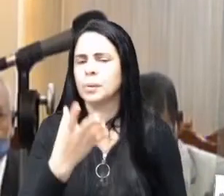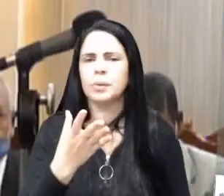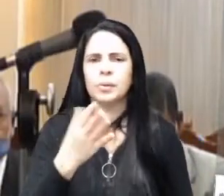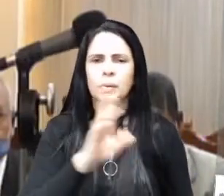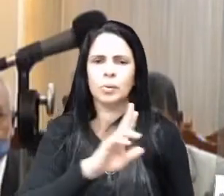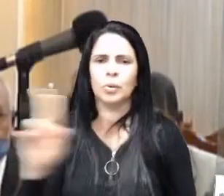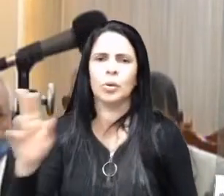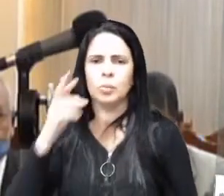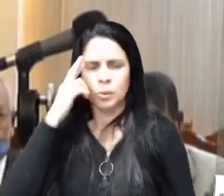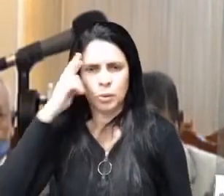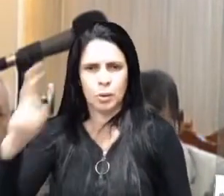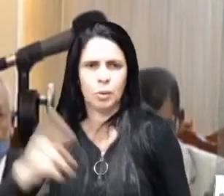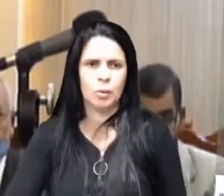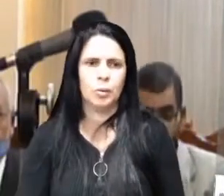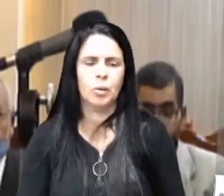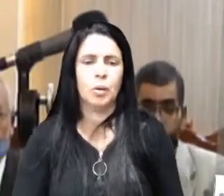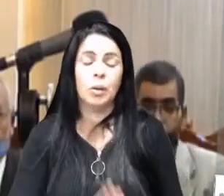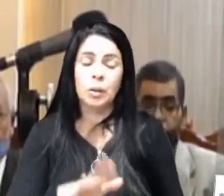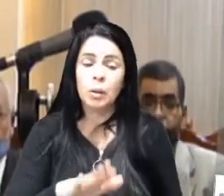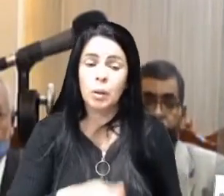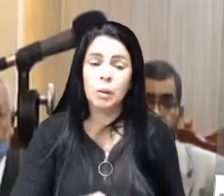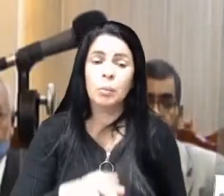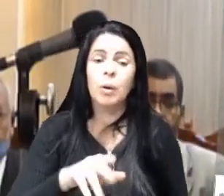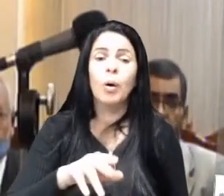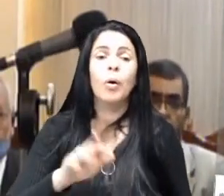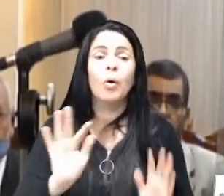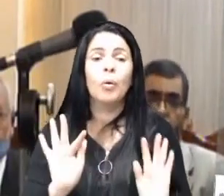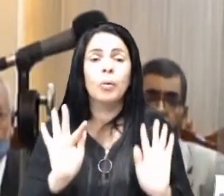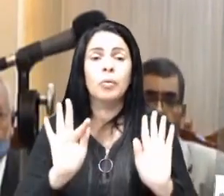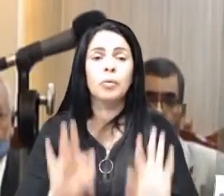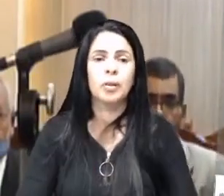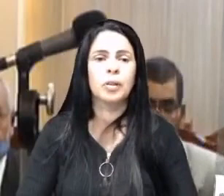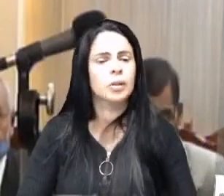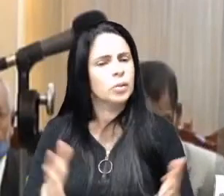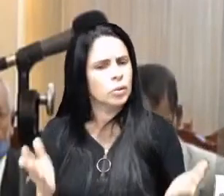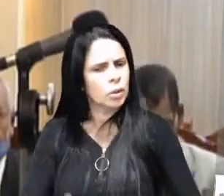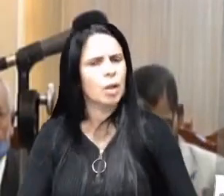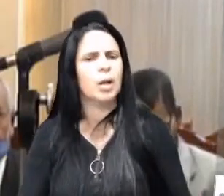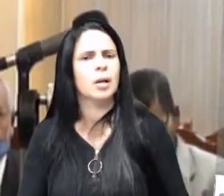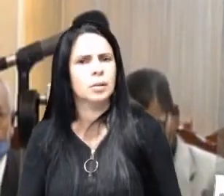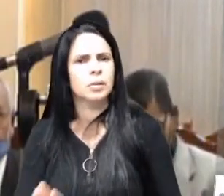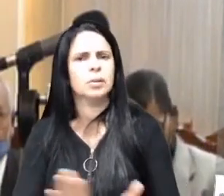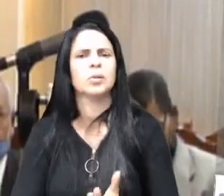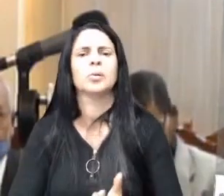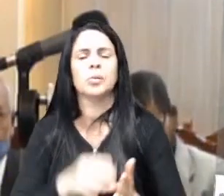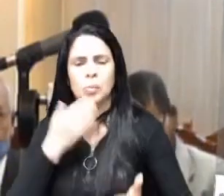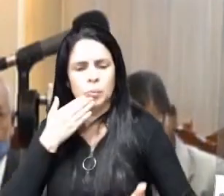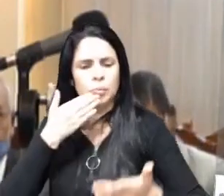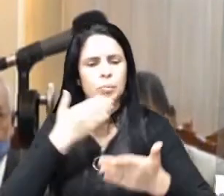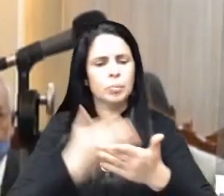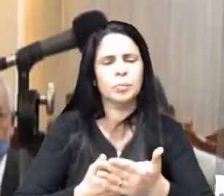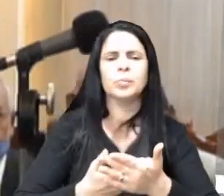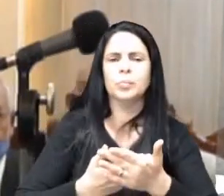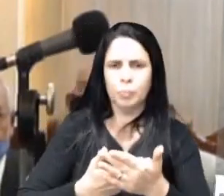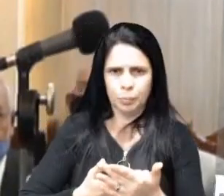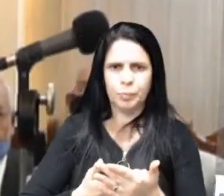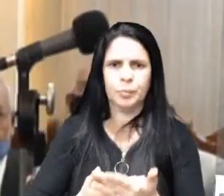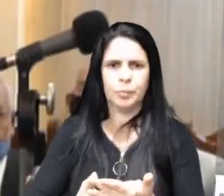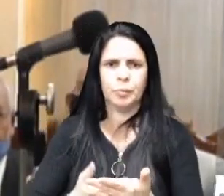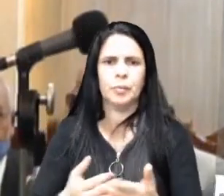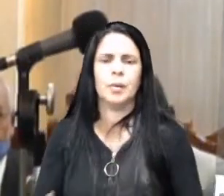amados irmãos, o fim já chegou. Diga comigo, o fim já chegou. Já está